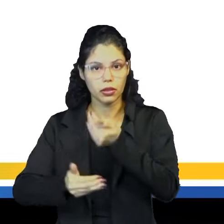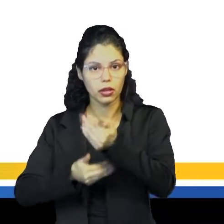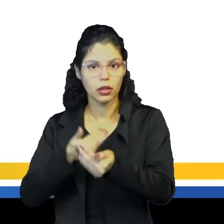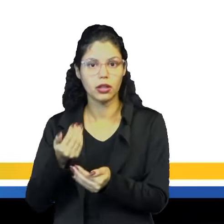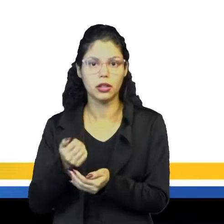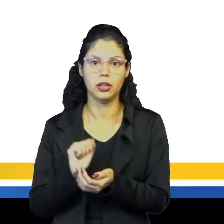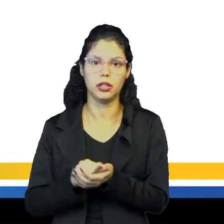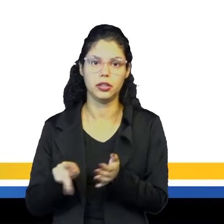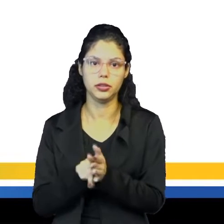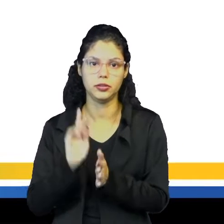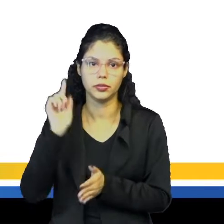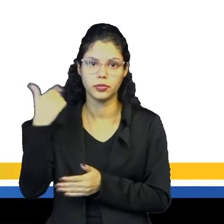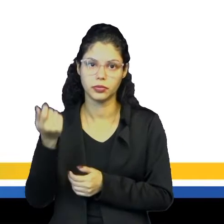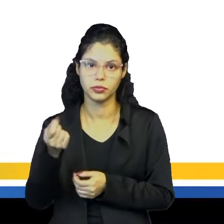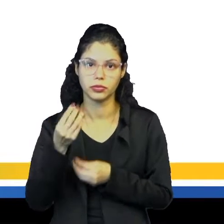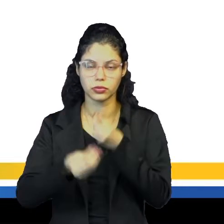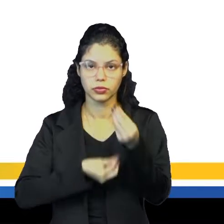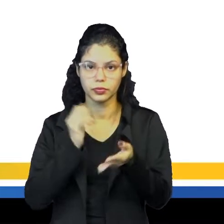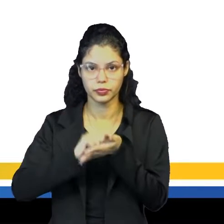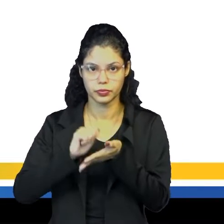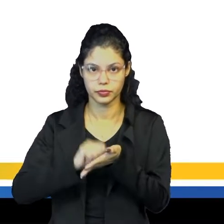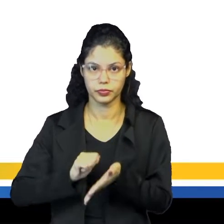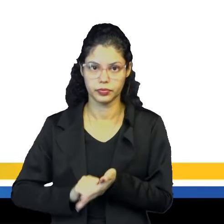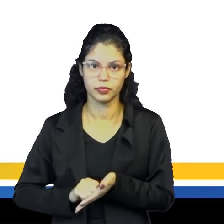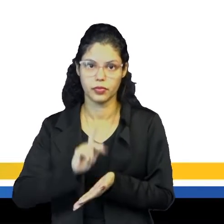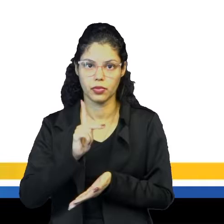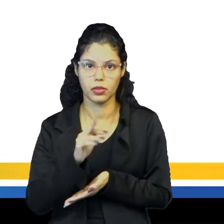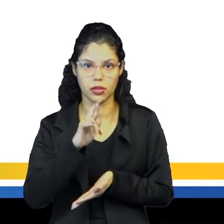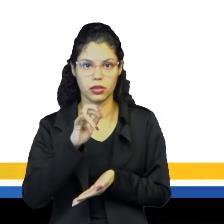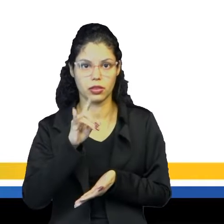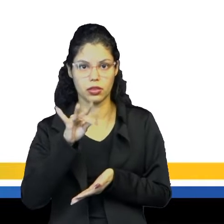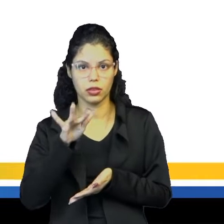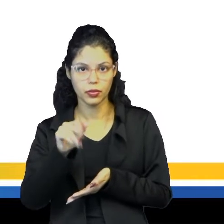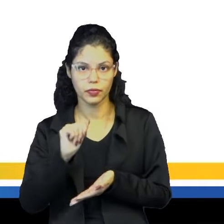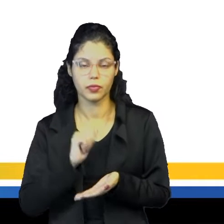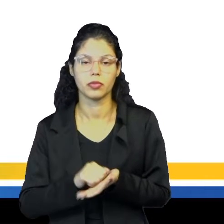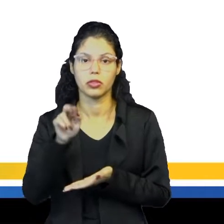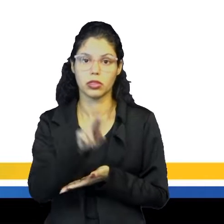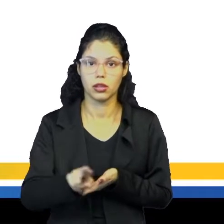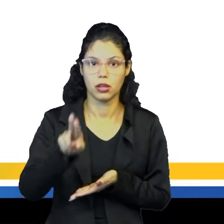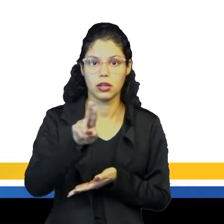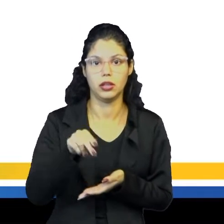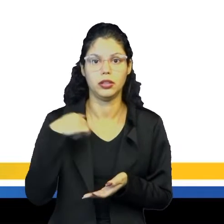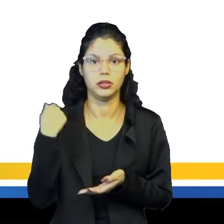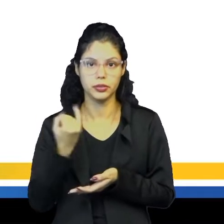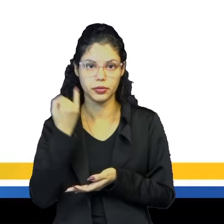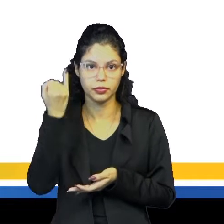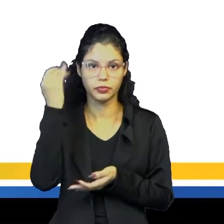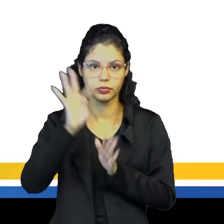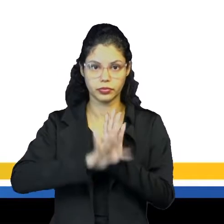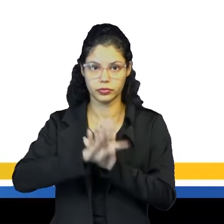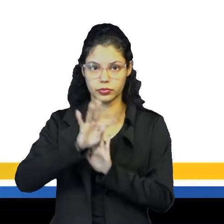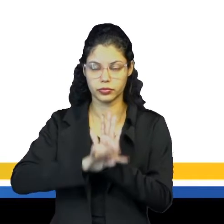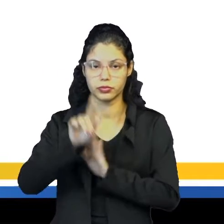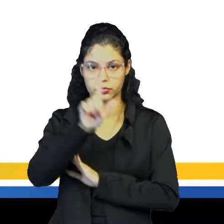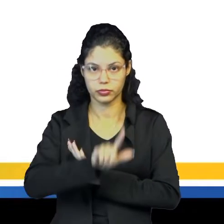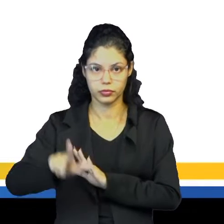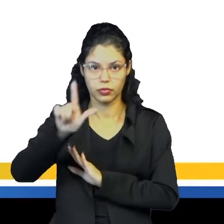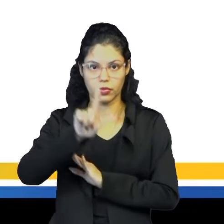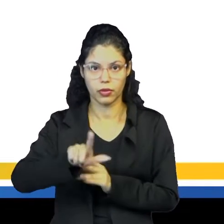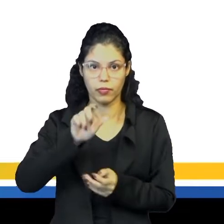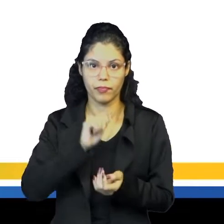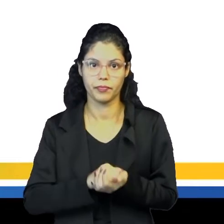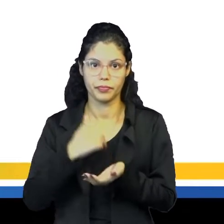desenvolveram sucessivamente outras formas de escrita, que era a hierática, utilizada especialmente em textos